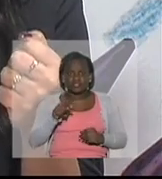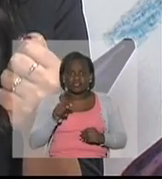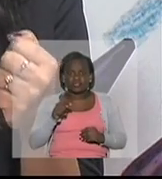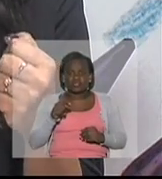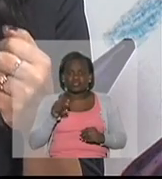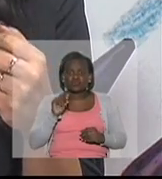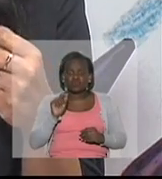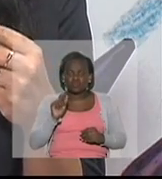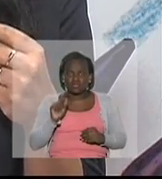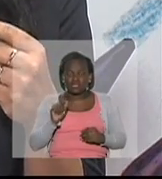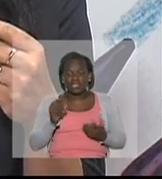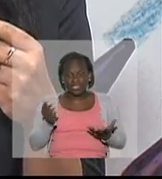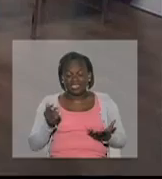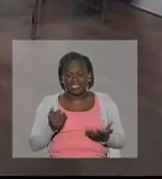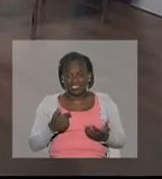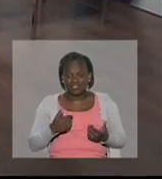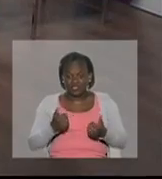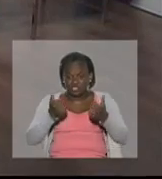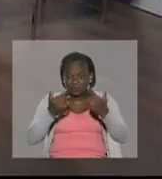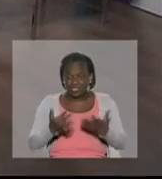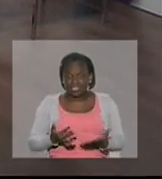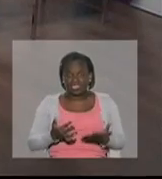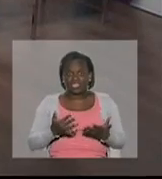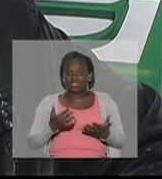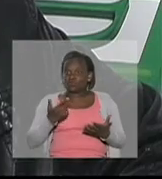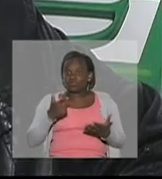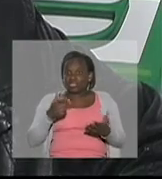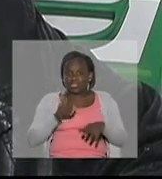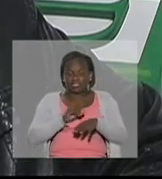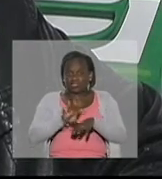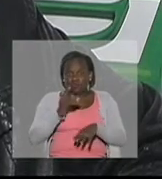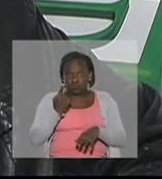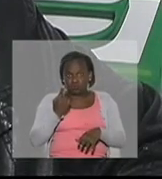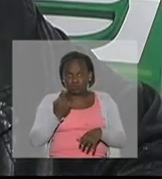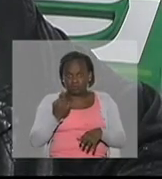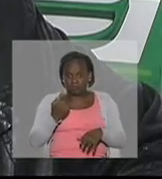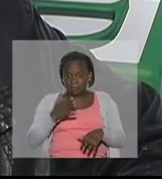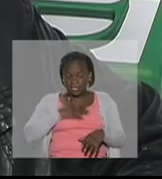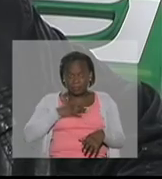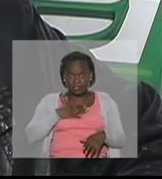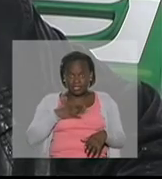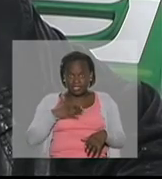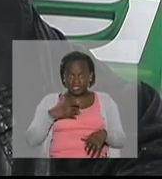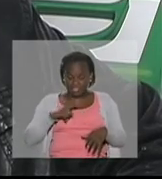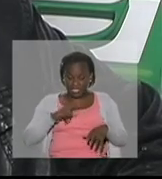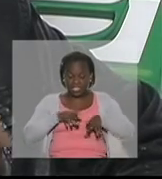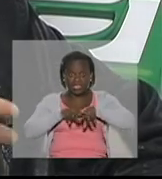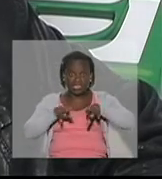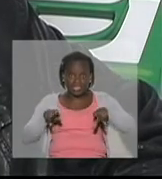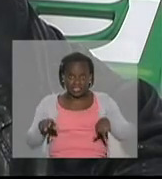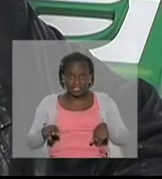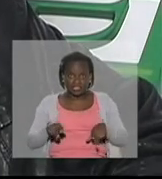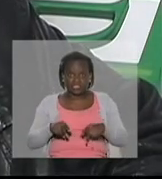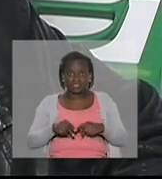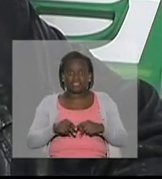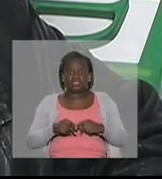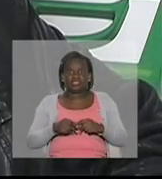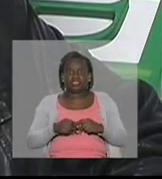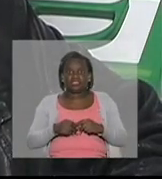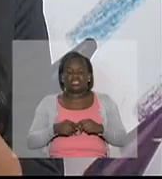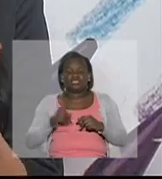Para você, o que foi? É isso que eu estava comentando. Não tem uma mensagem só, né? Nem para mim. Eu vejo muitas